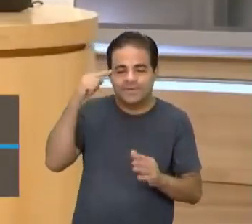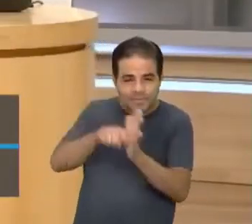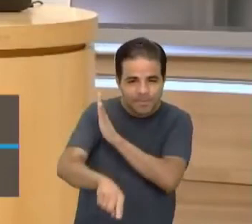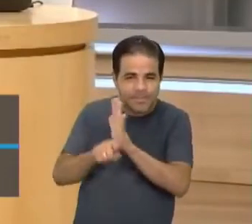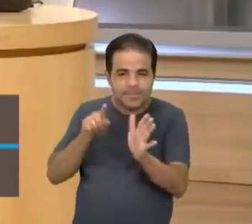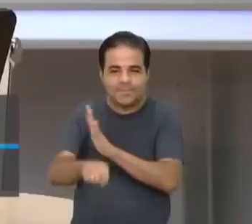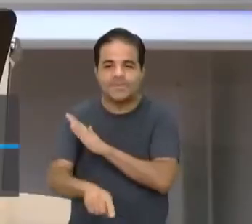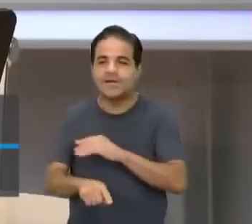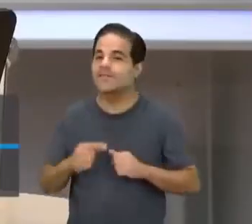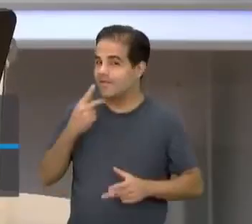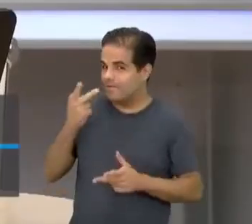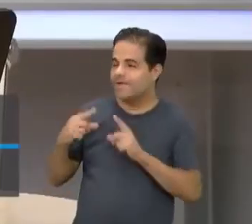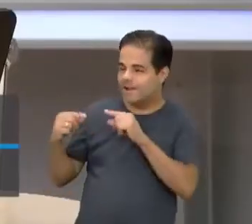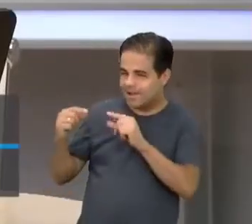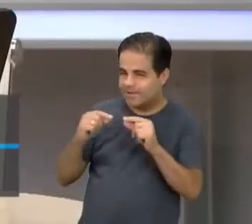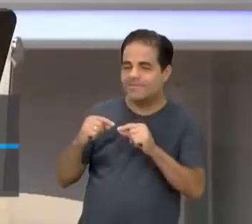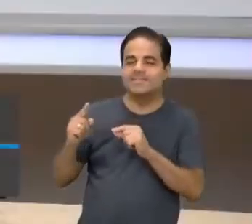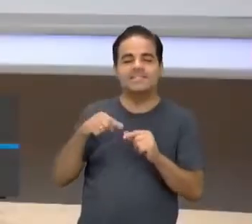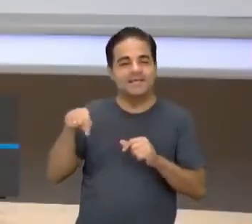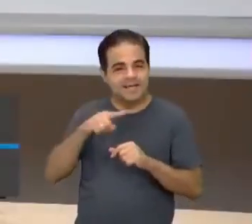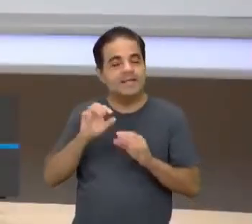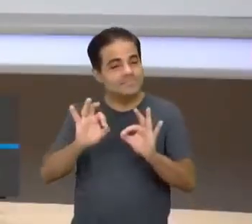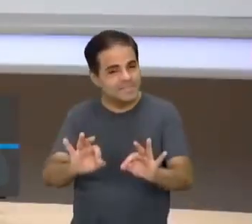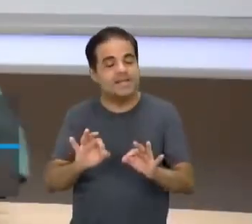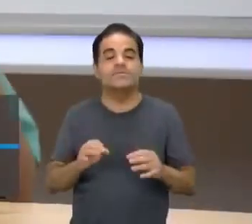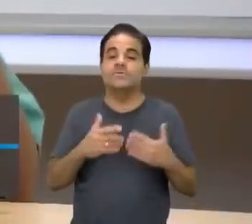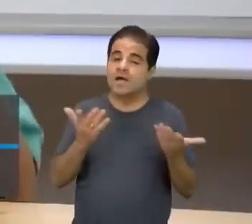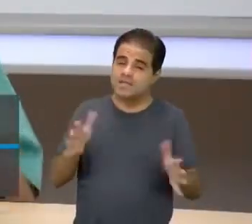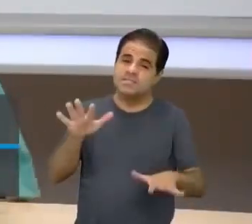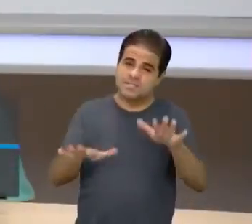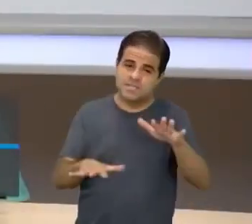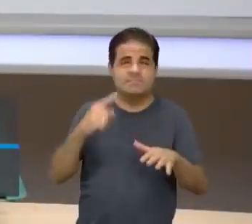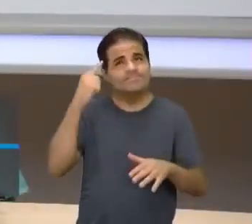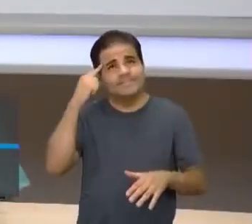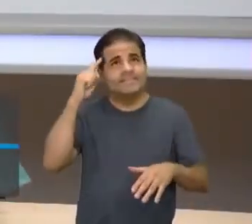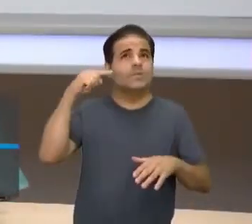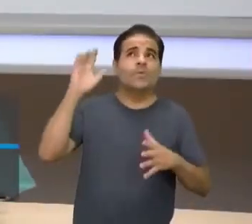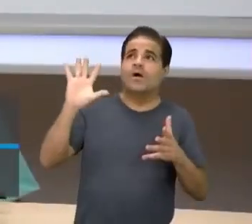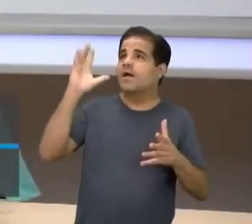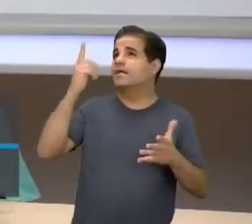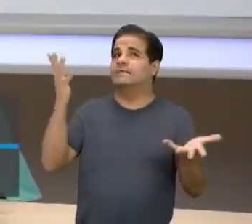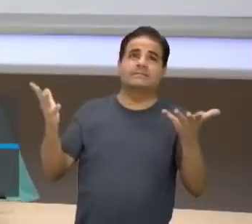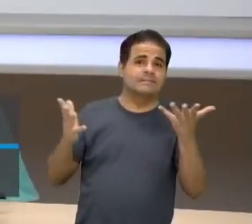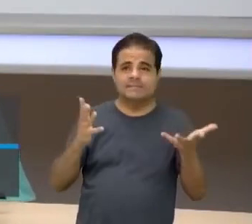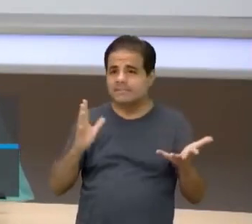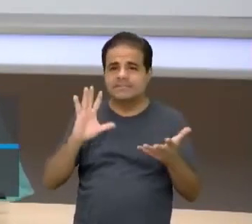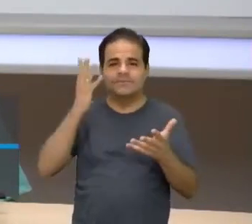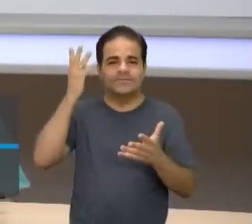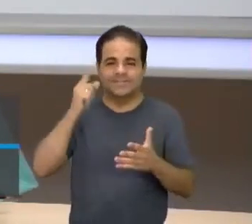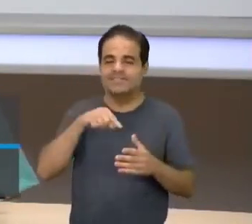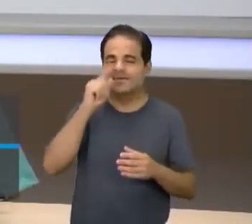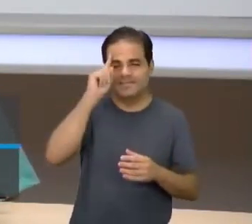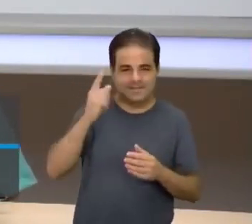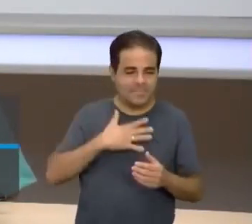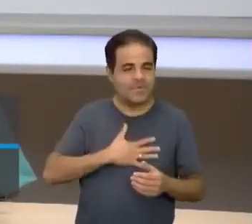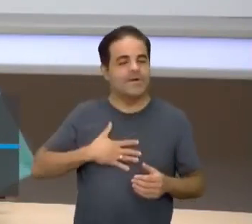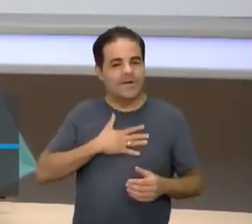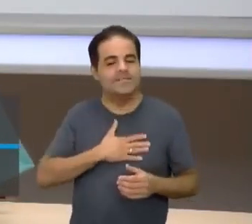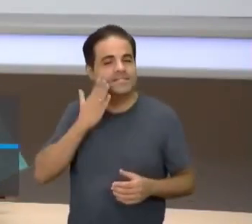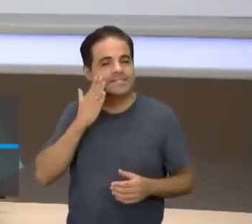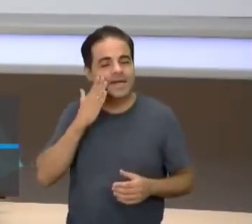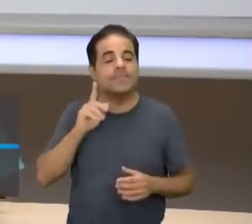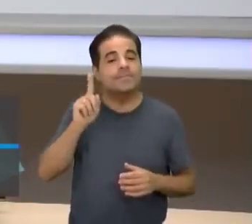pergunta e tal? Eu tava falando. Mas é bem isso, gente. Às vezes a gente dá a louca aqui, a gente pergunta pra vocês, porque a gente gosta de saber. Mas